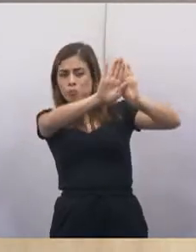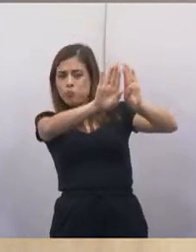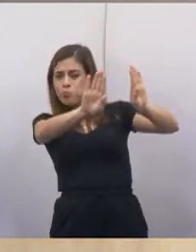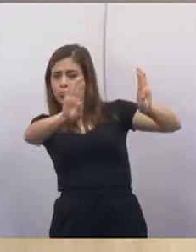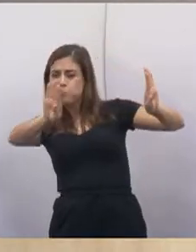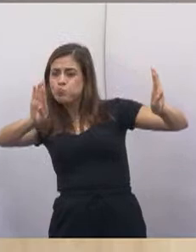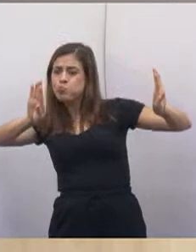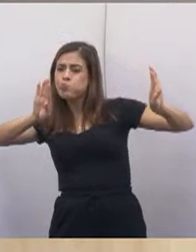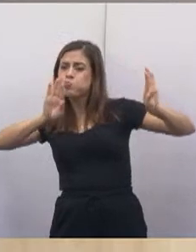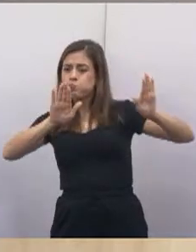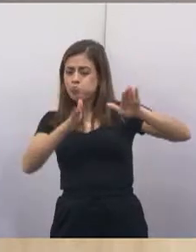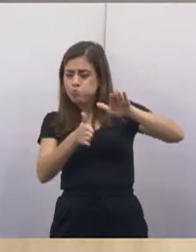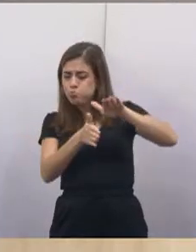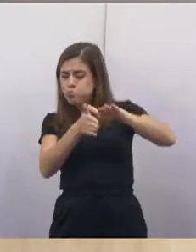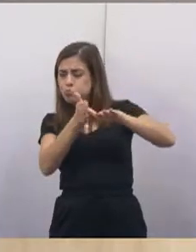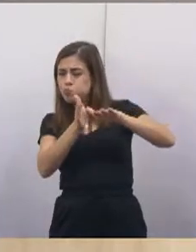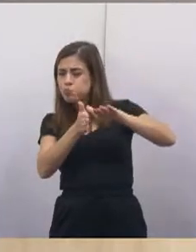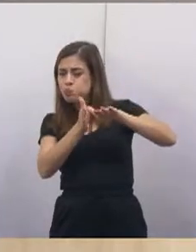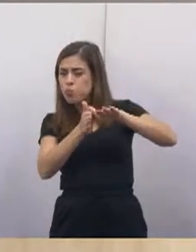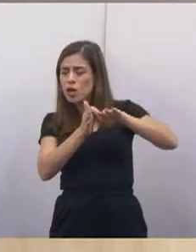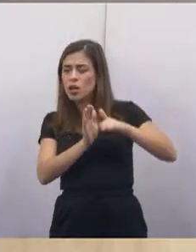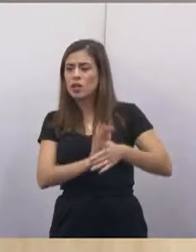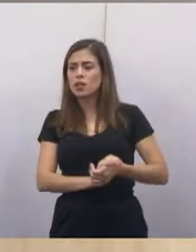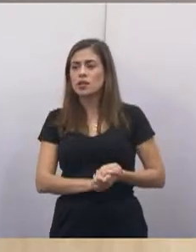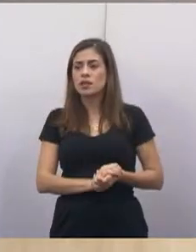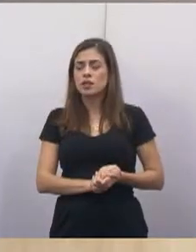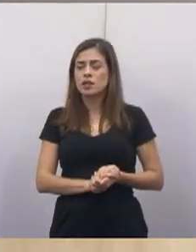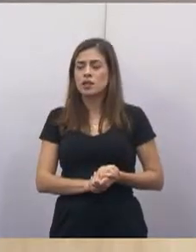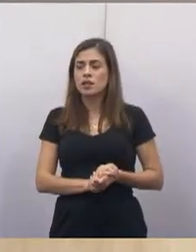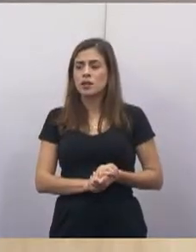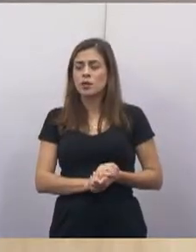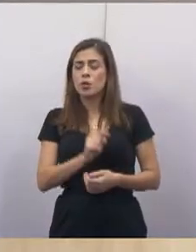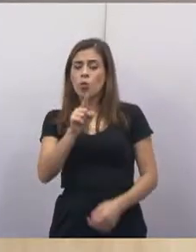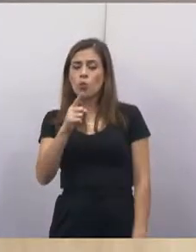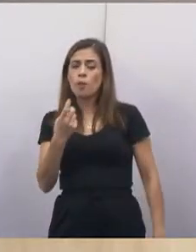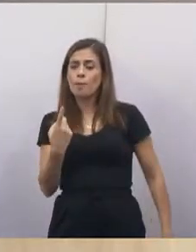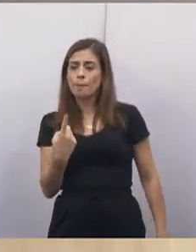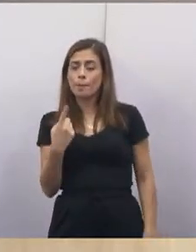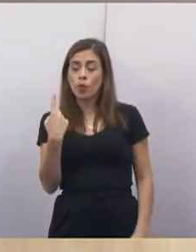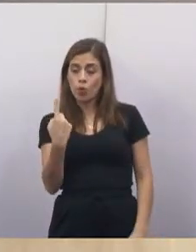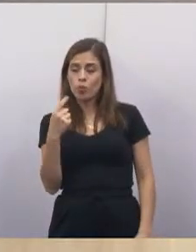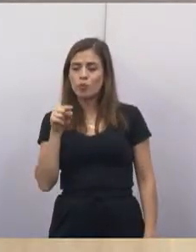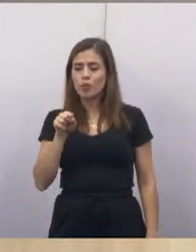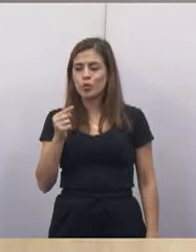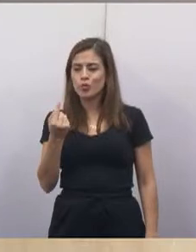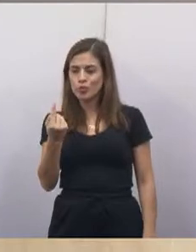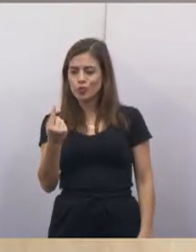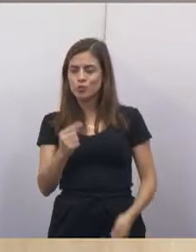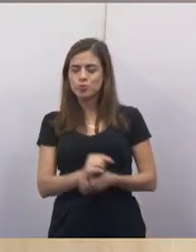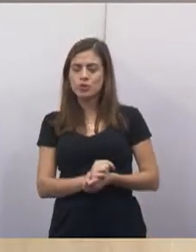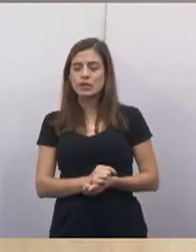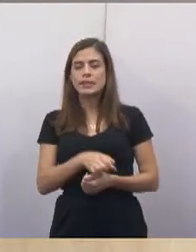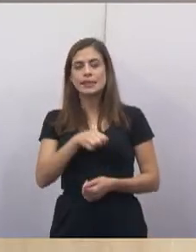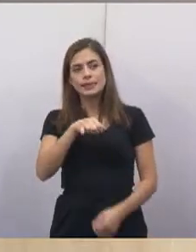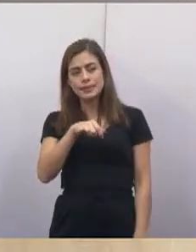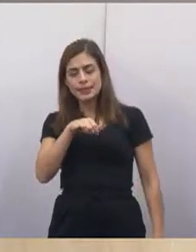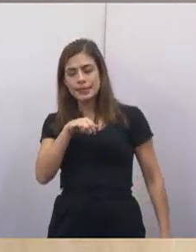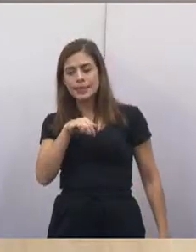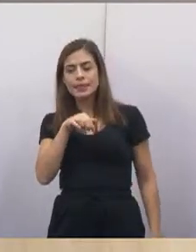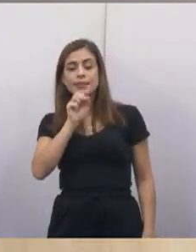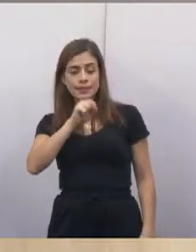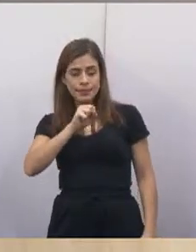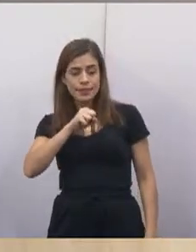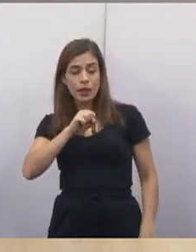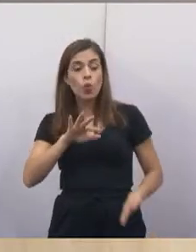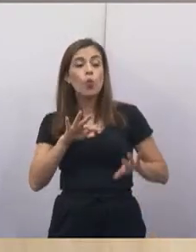entradas dos bueiros. 1.1. Se sim, quando será dado início à colocação?